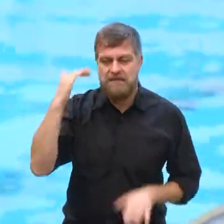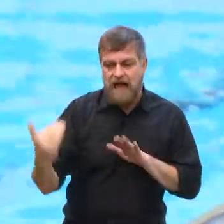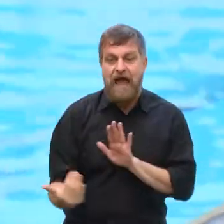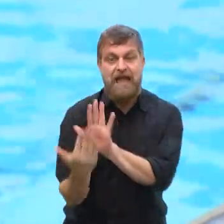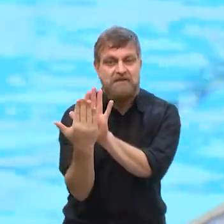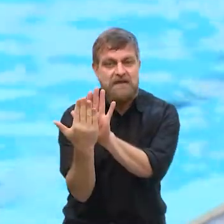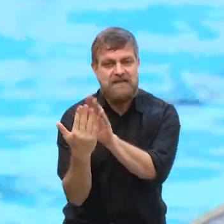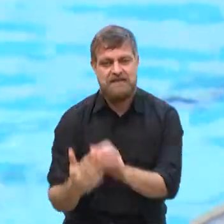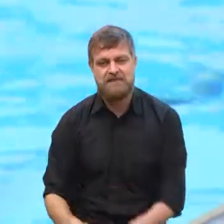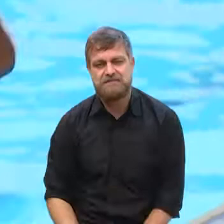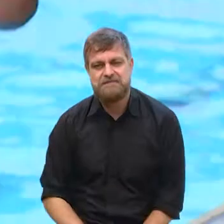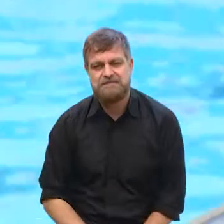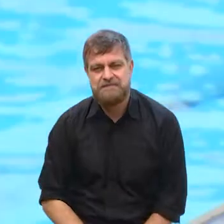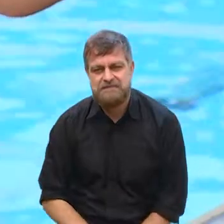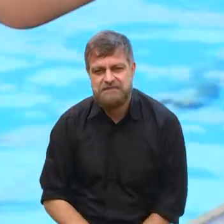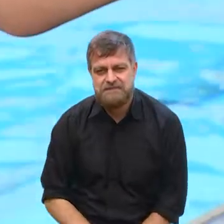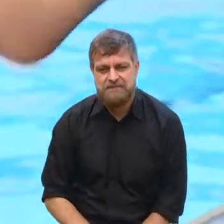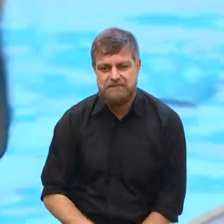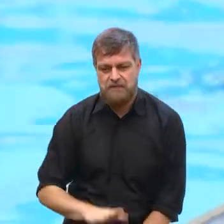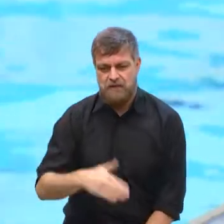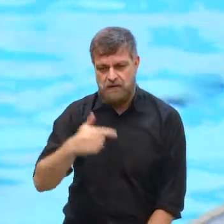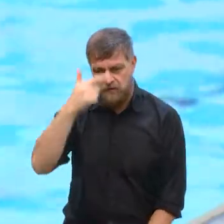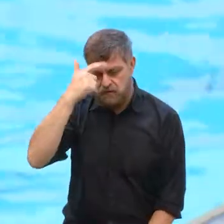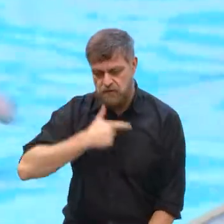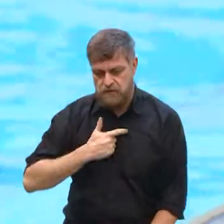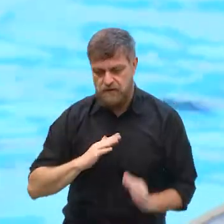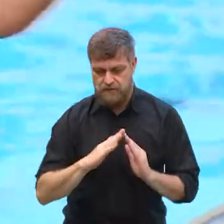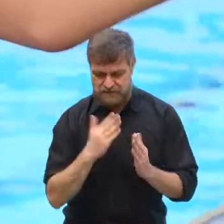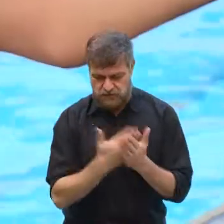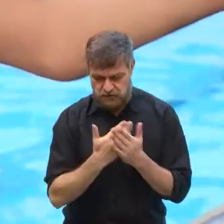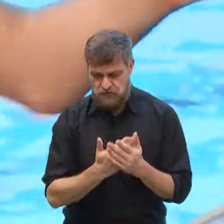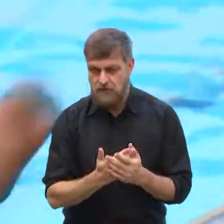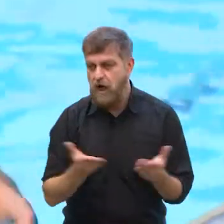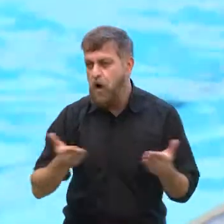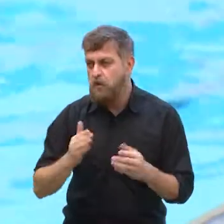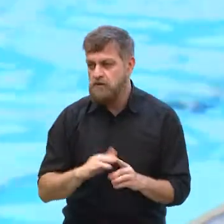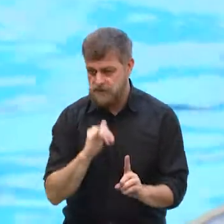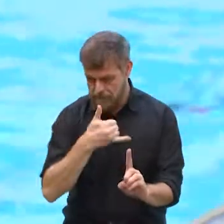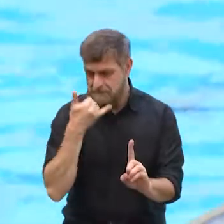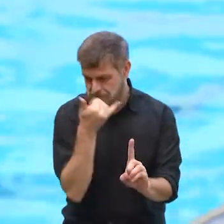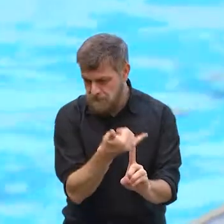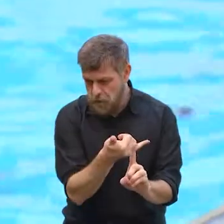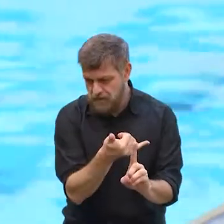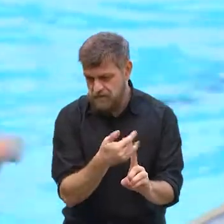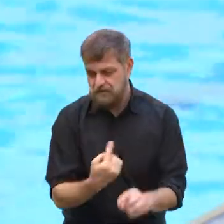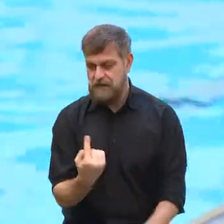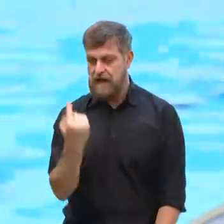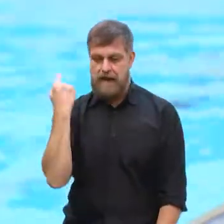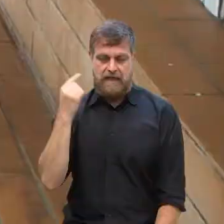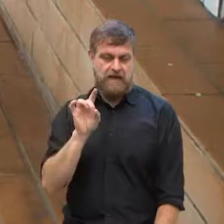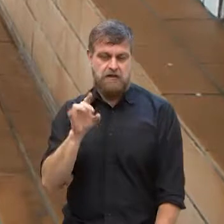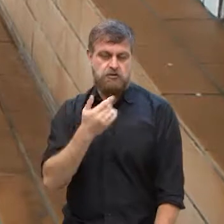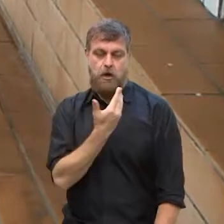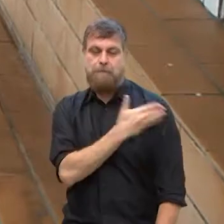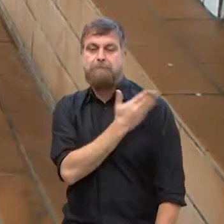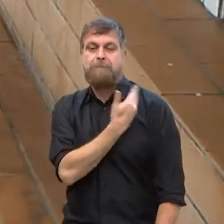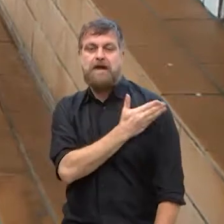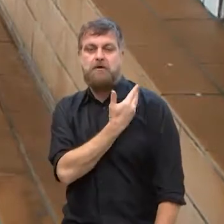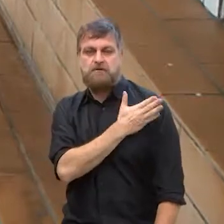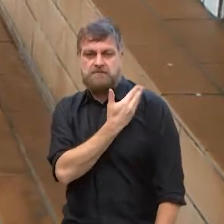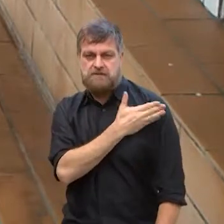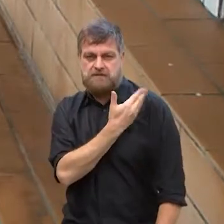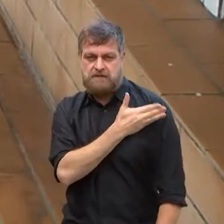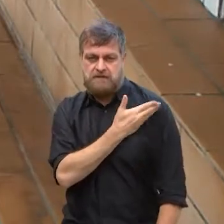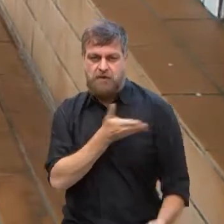Então, quando sofri na escola o bullying, que é chamado hoje, mas na época era simplesmente o preconceito.